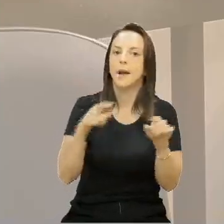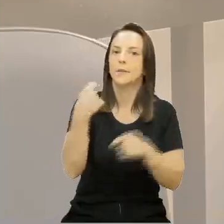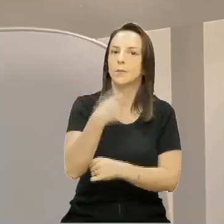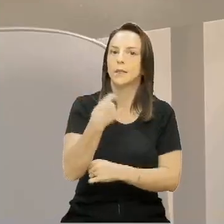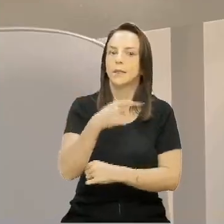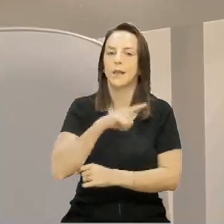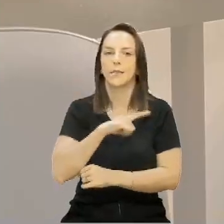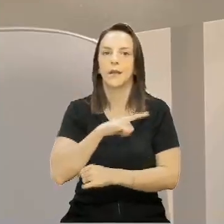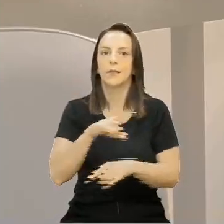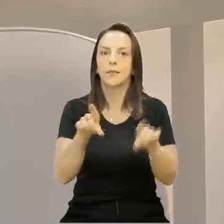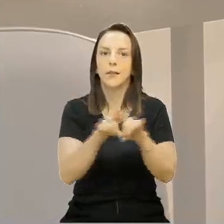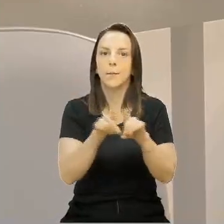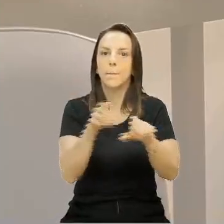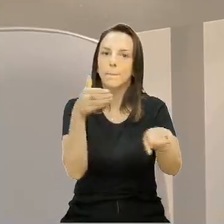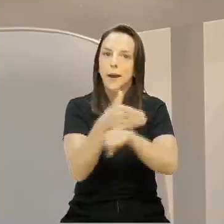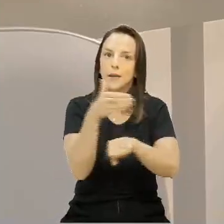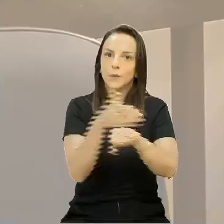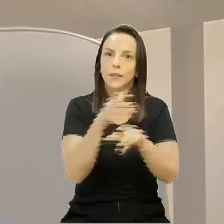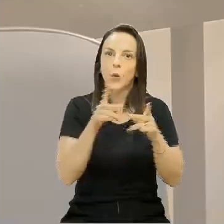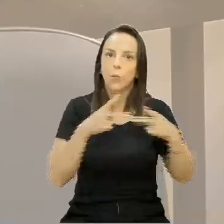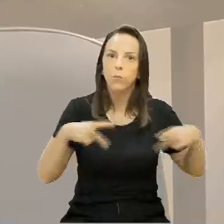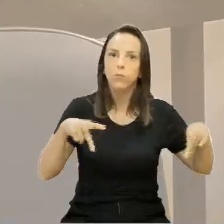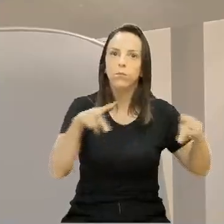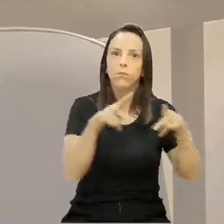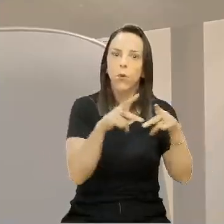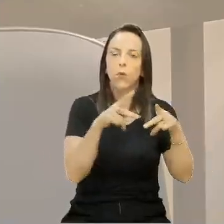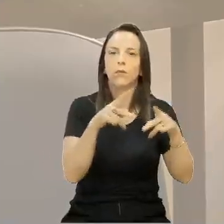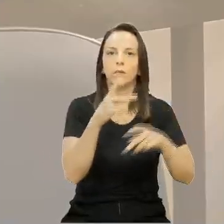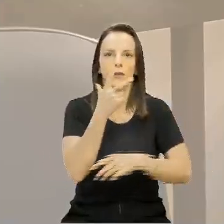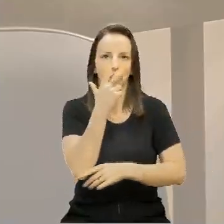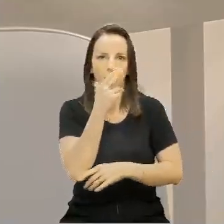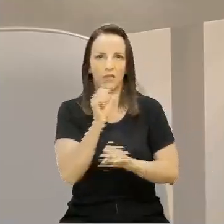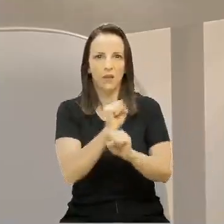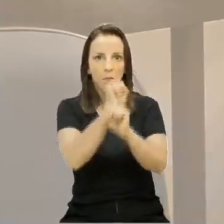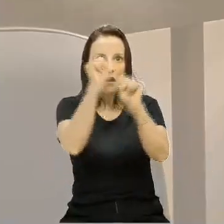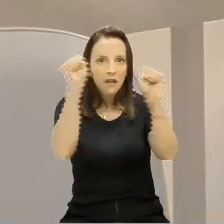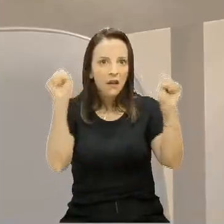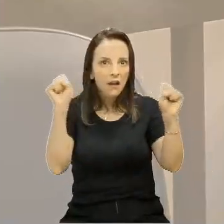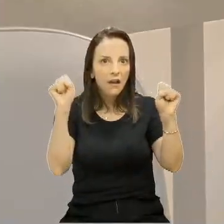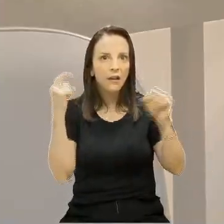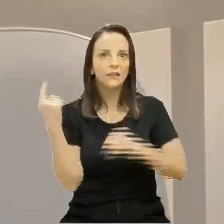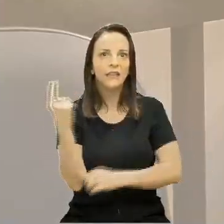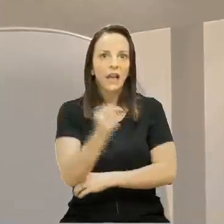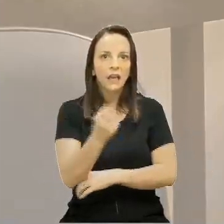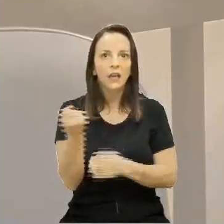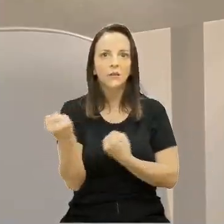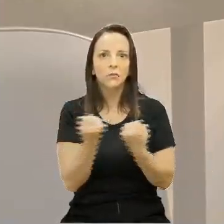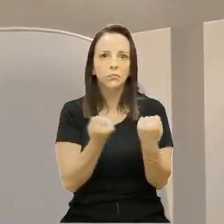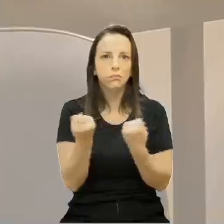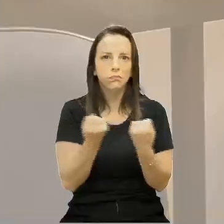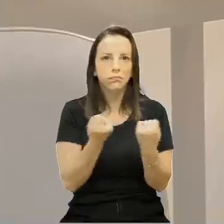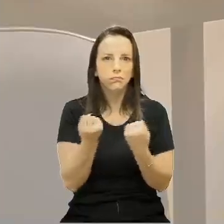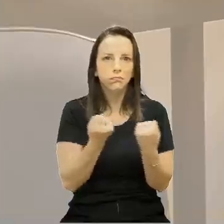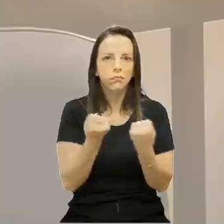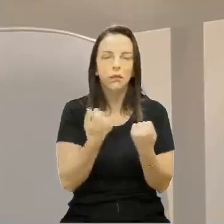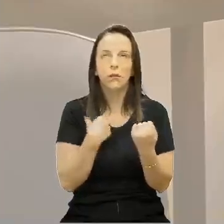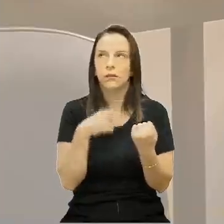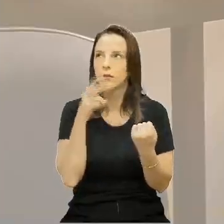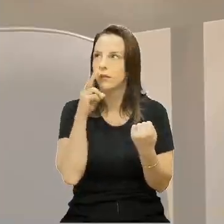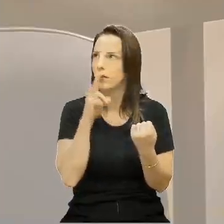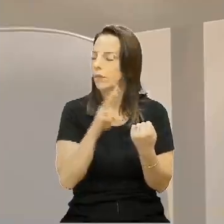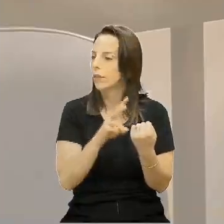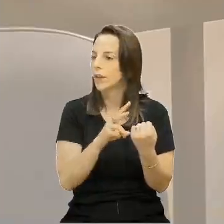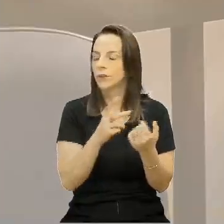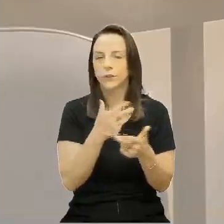a participação do povo. Sair de manhã cedo na hora do pique, olha, eu vejo cada coisa de manhã por volta das